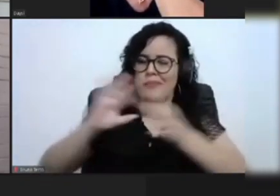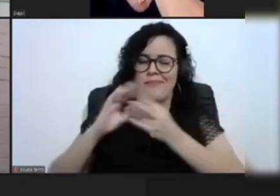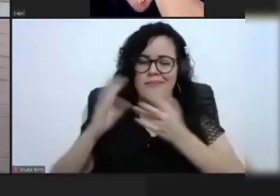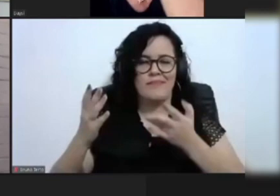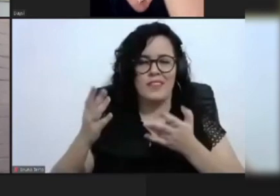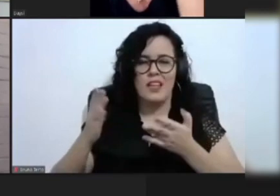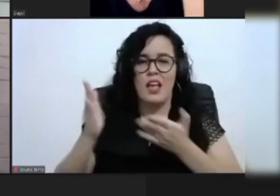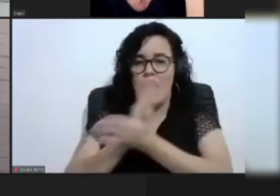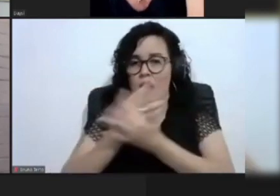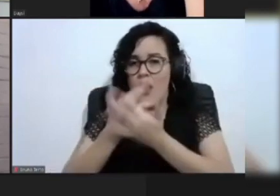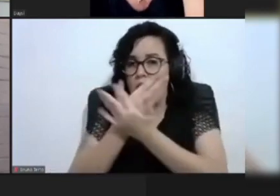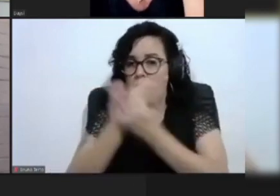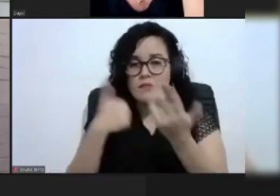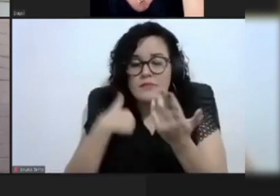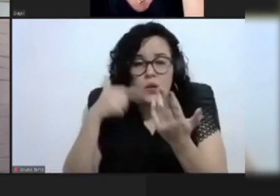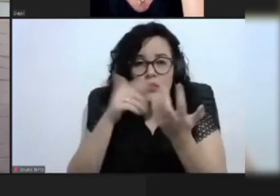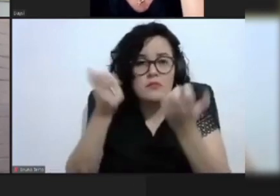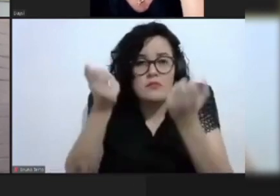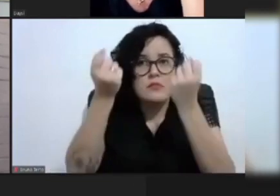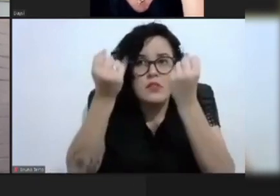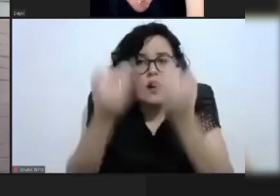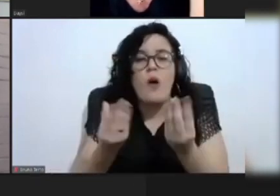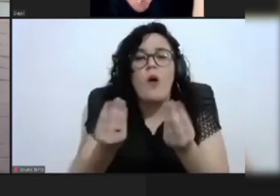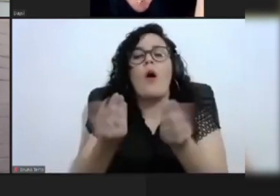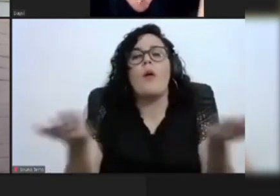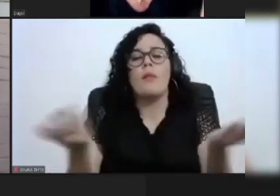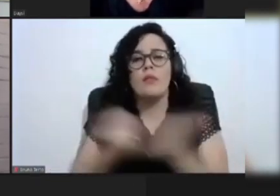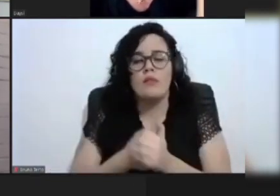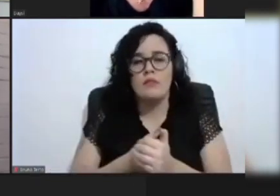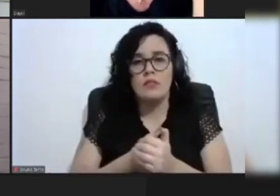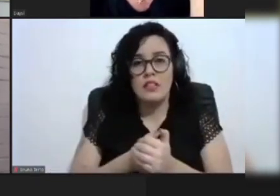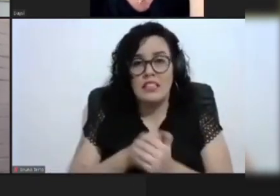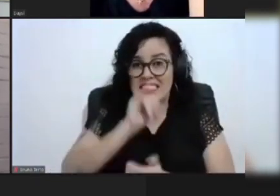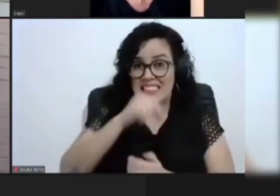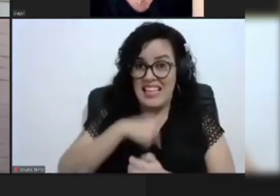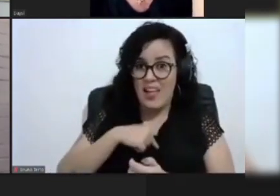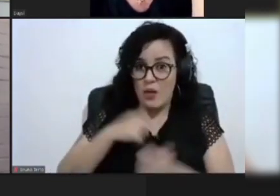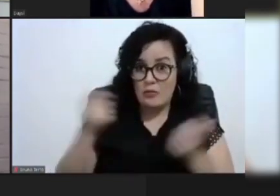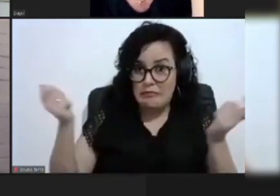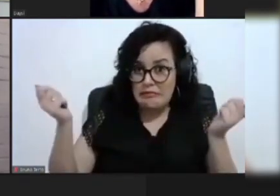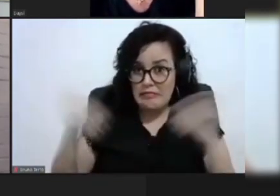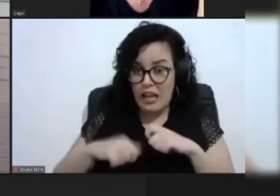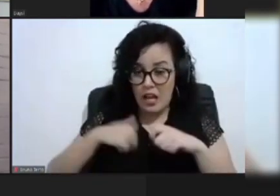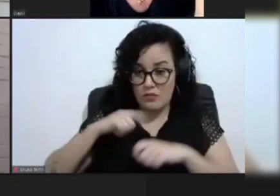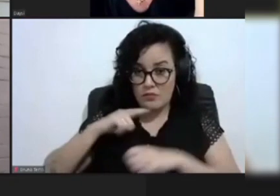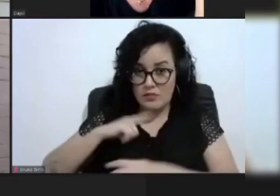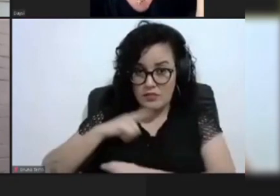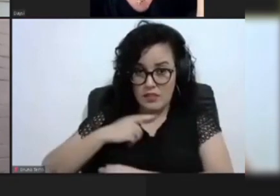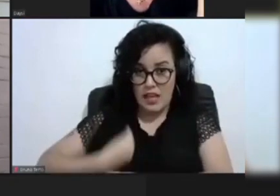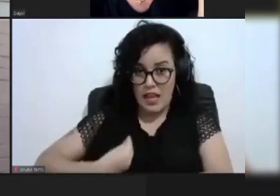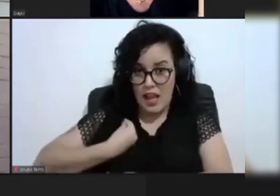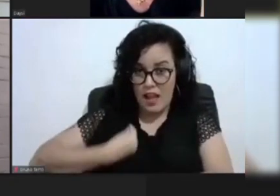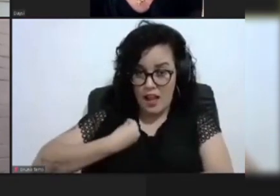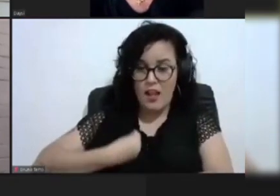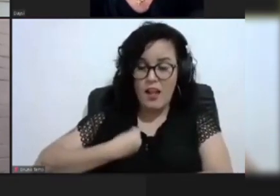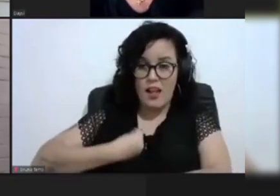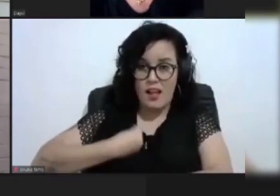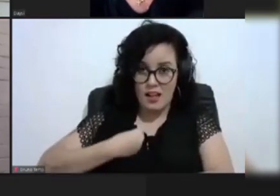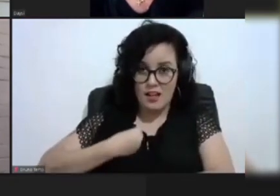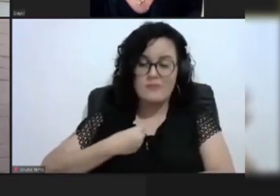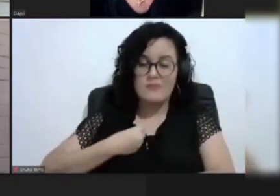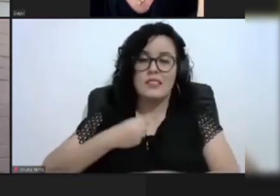eu não consigo explicar, mas eu acho que, assim, eu acredito que se eu puder, enquanto eu tiver, assim, na vida